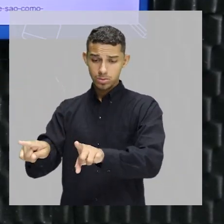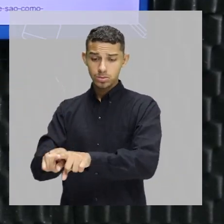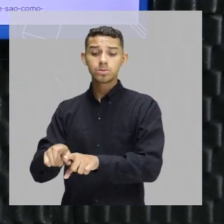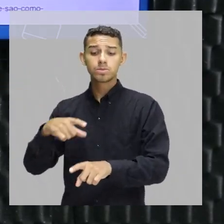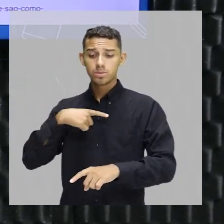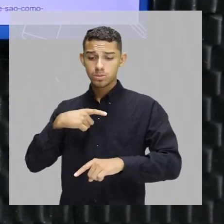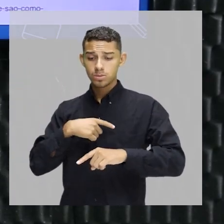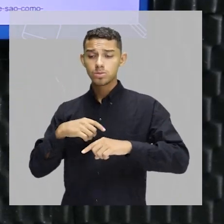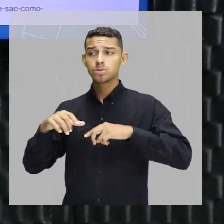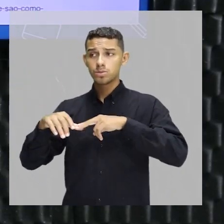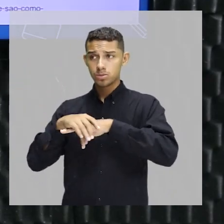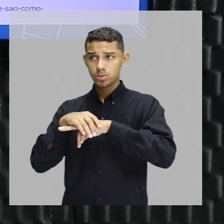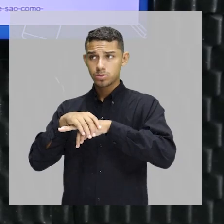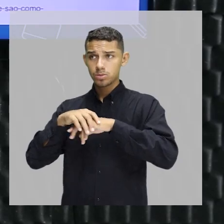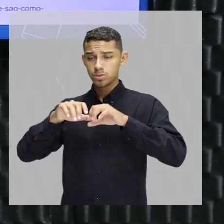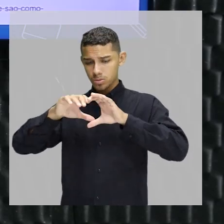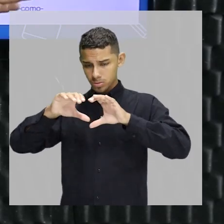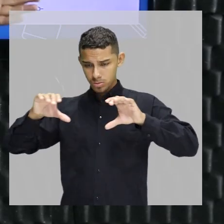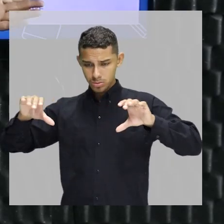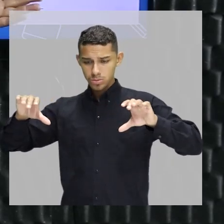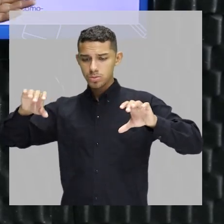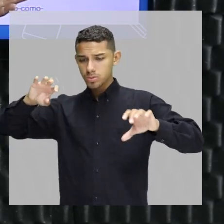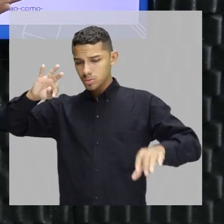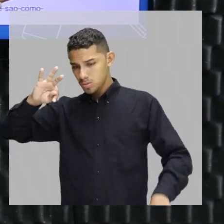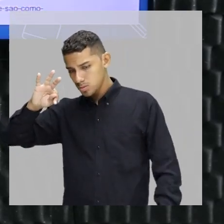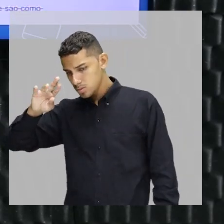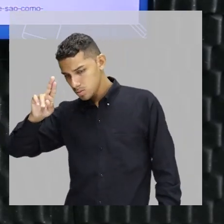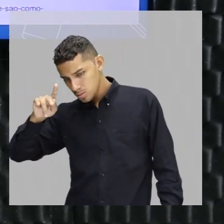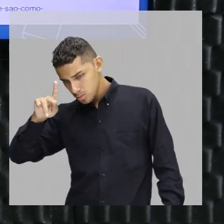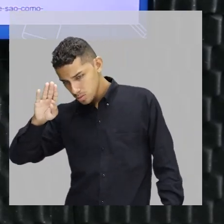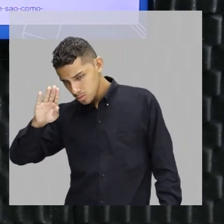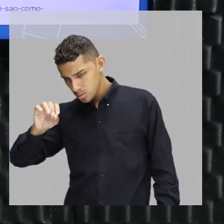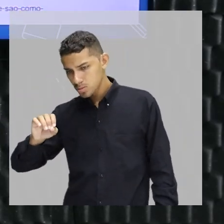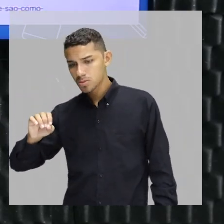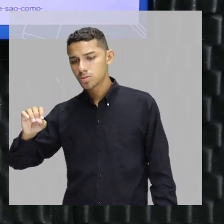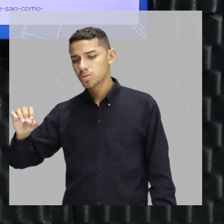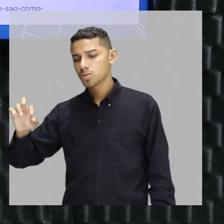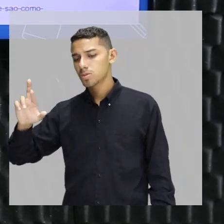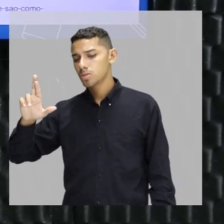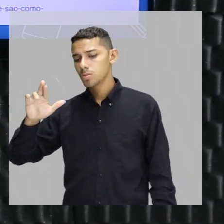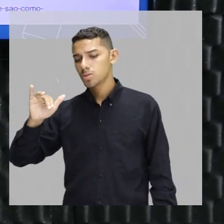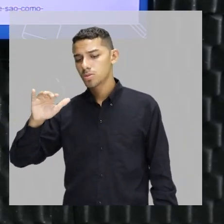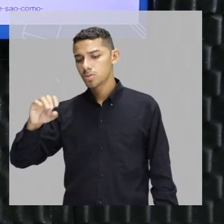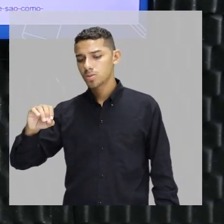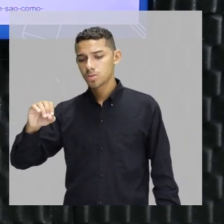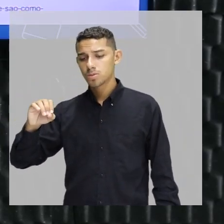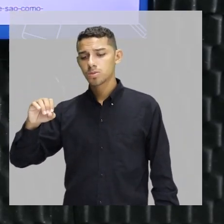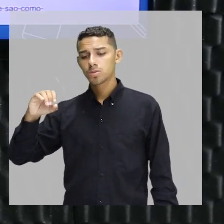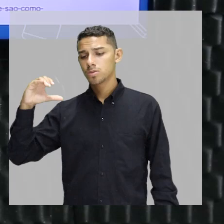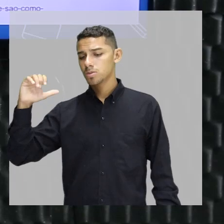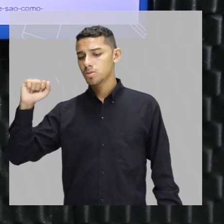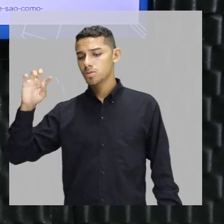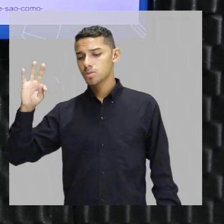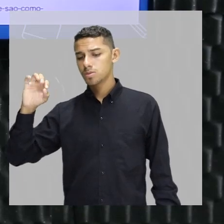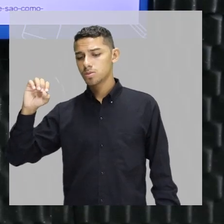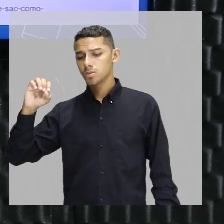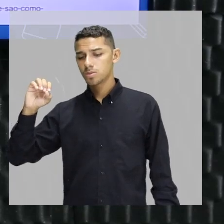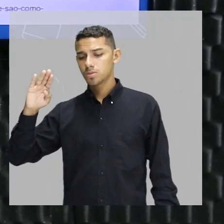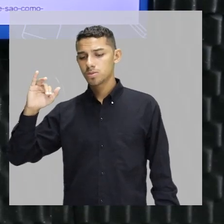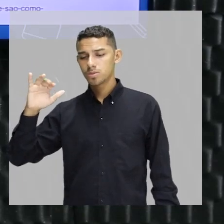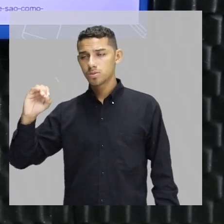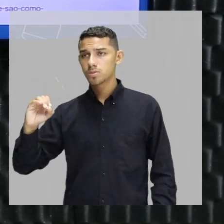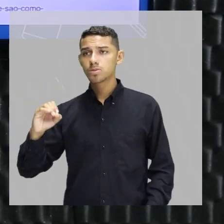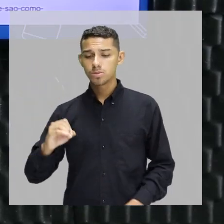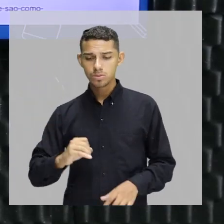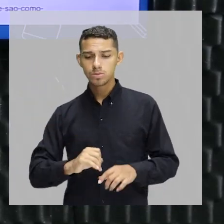tubo catódico, né? Um tubo de raios catódicos, assim como tinha nas televisões antigas, certo? Televisão de tubo, ela era chamada de